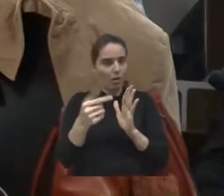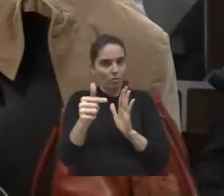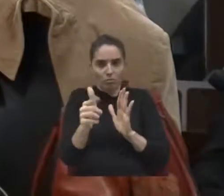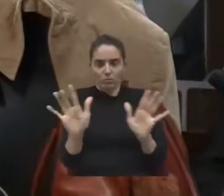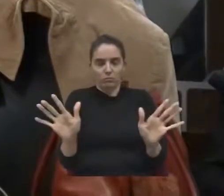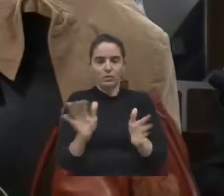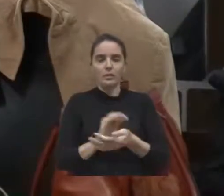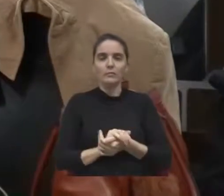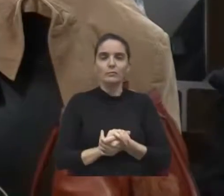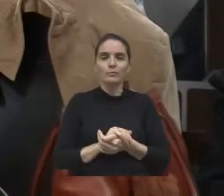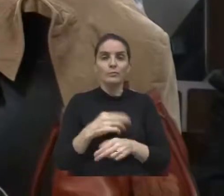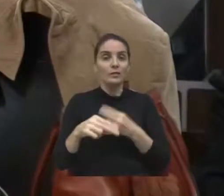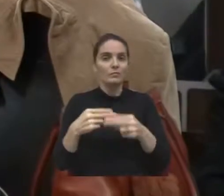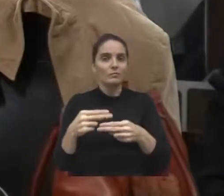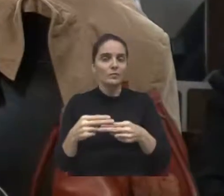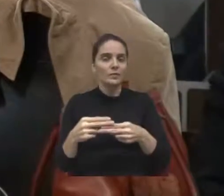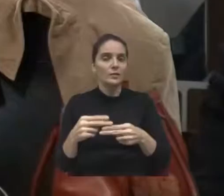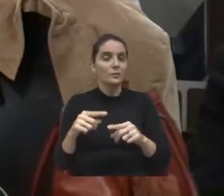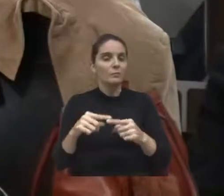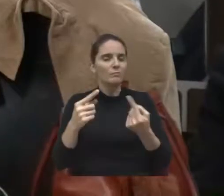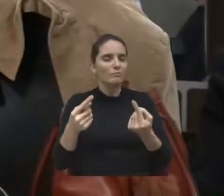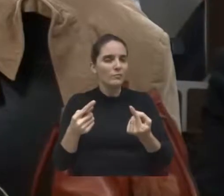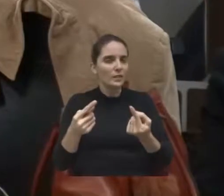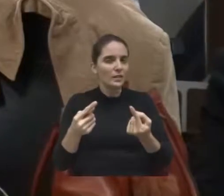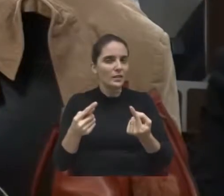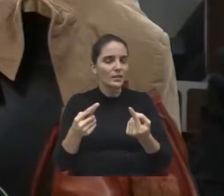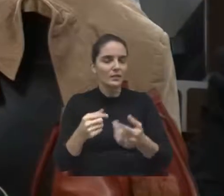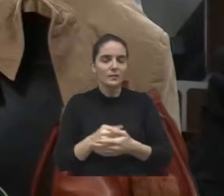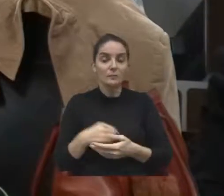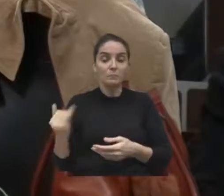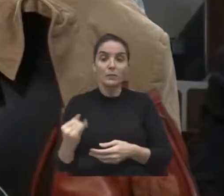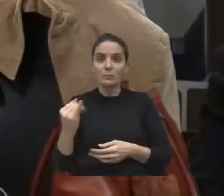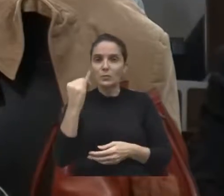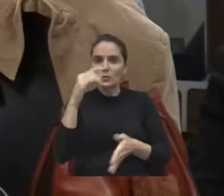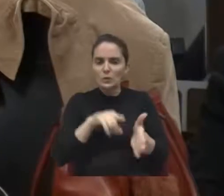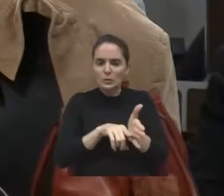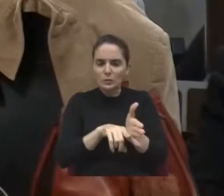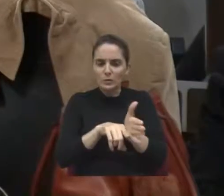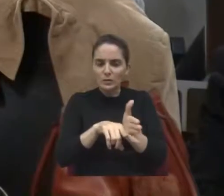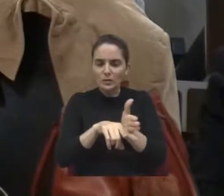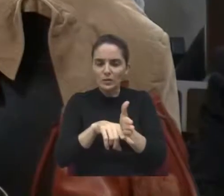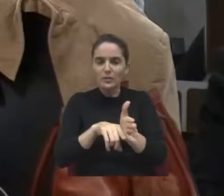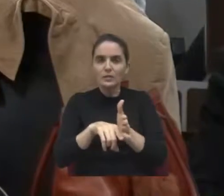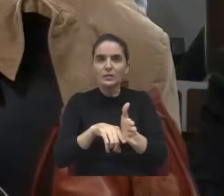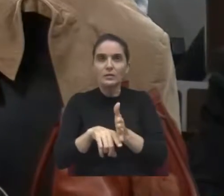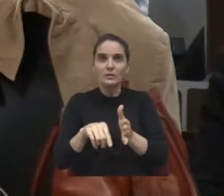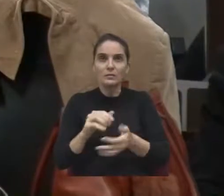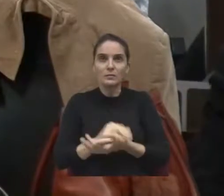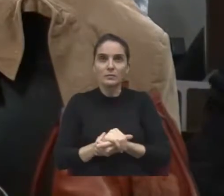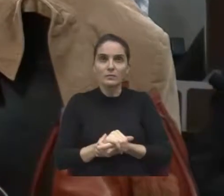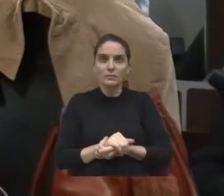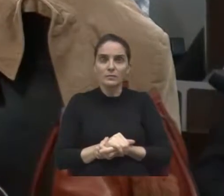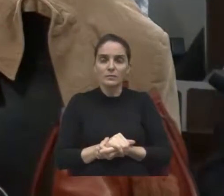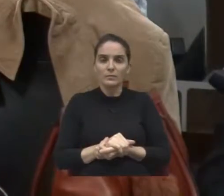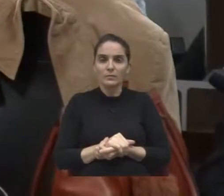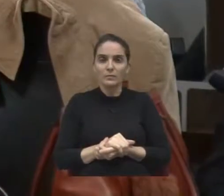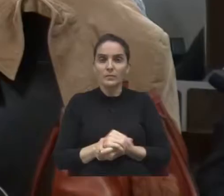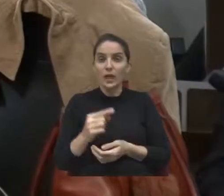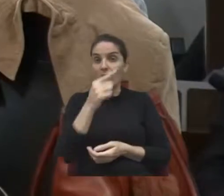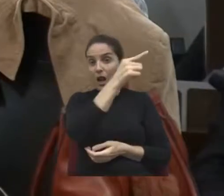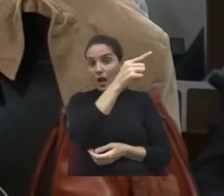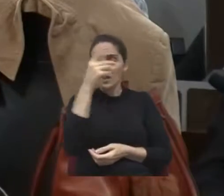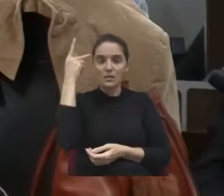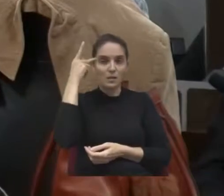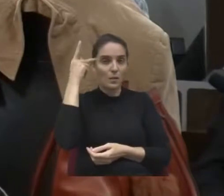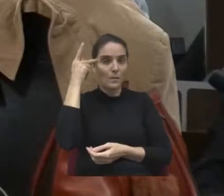isso. Mas o que é mais interessante que eu estou percebendo na pesquisa... Me dá uma parte, é que vereador. Sim. Lá sim. já aprovou a